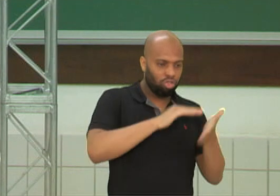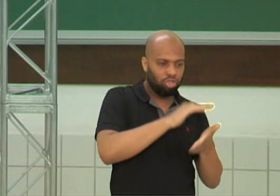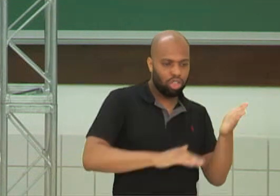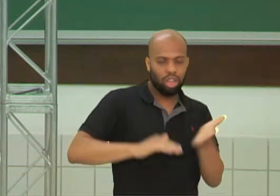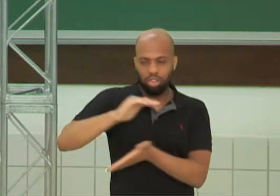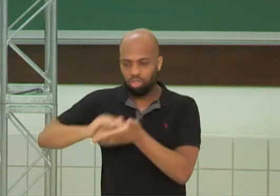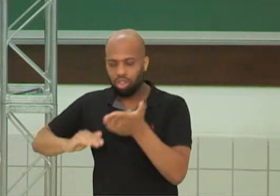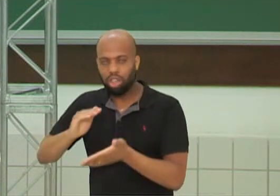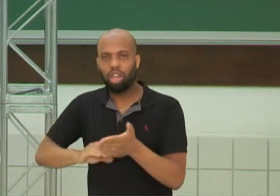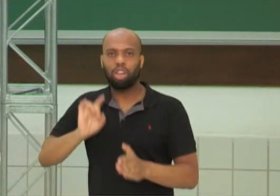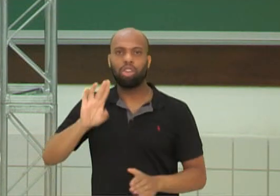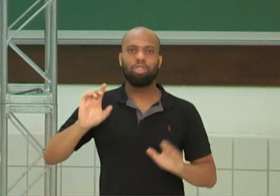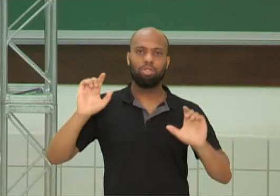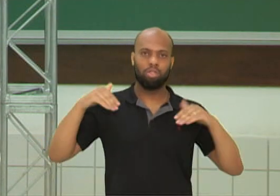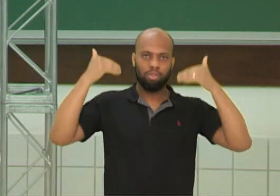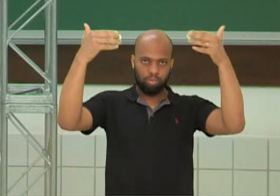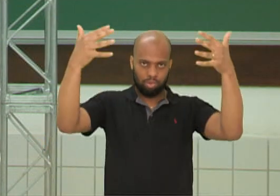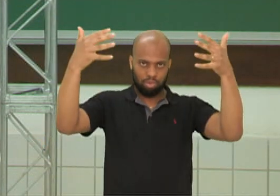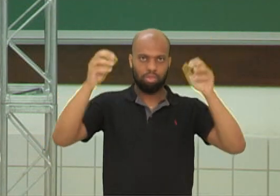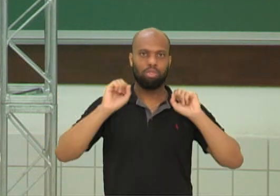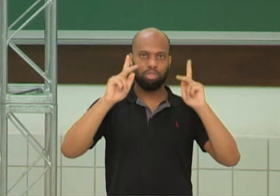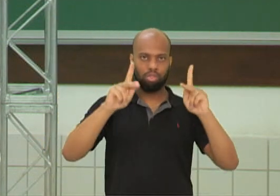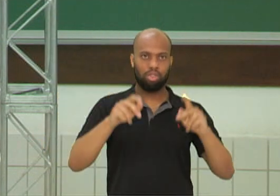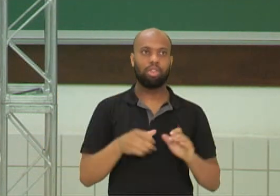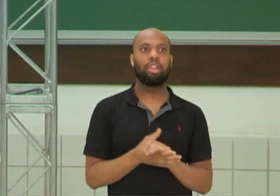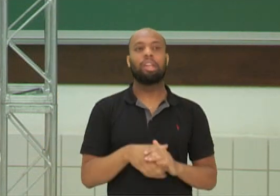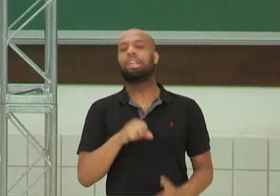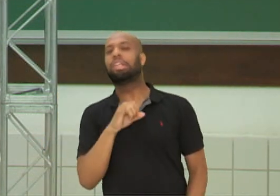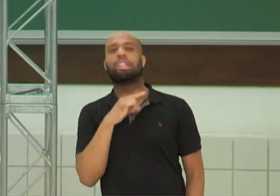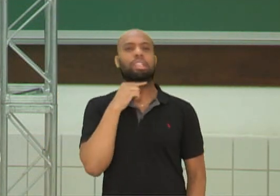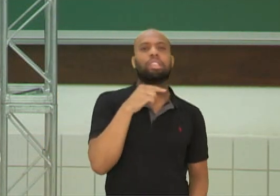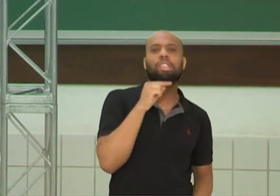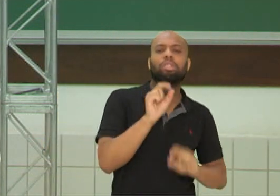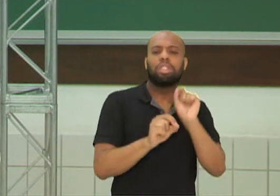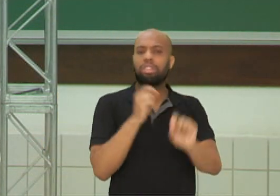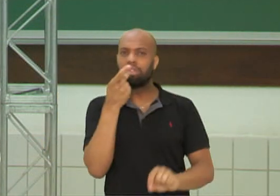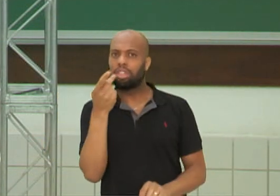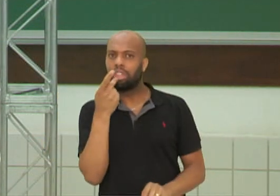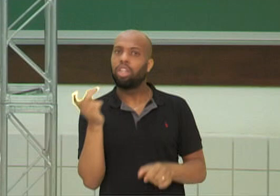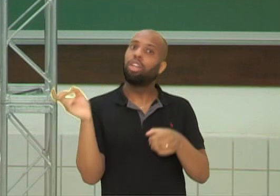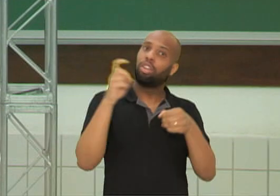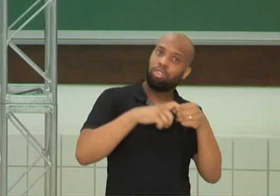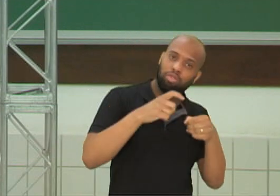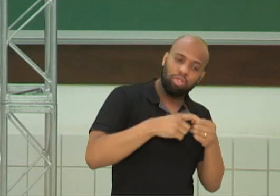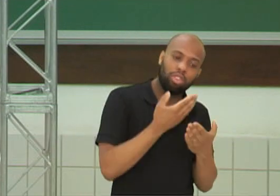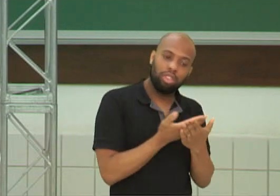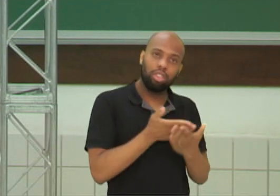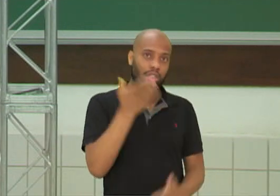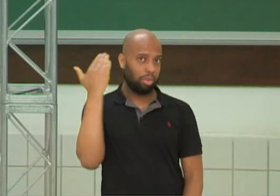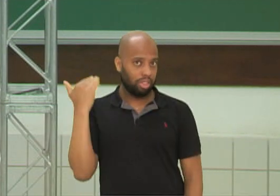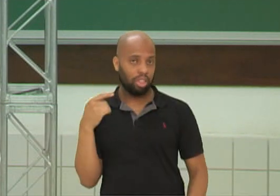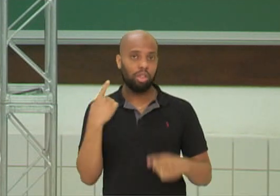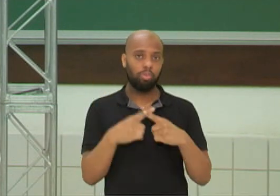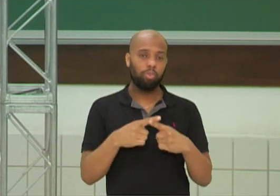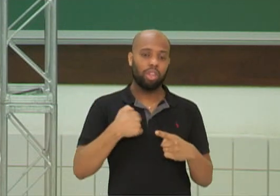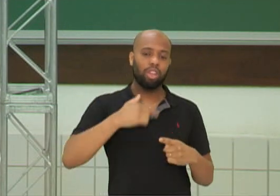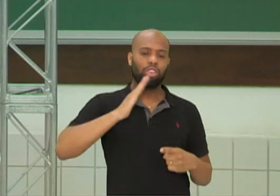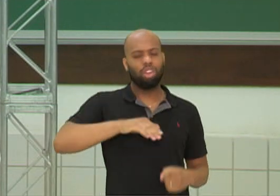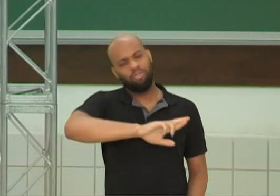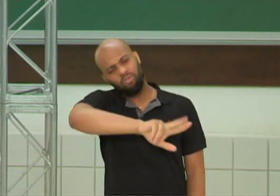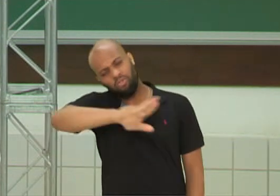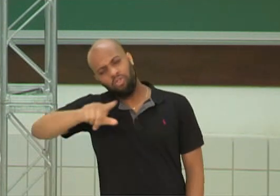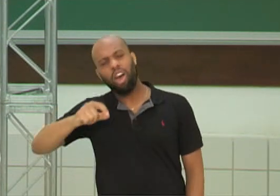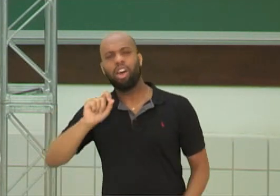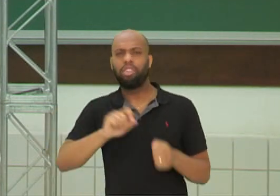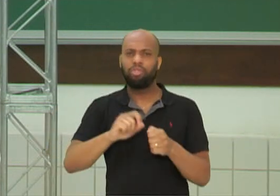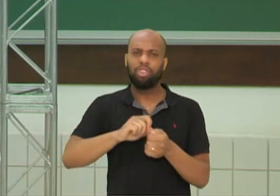trabalhar com os expoentes, certo? Se você está meio assim, professor, mas o que você está falando? Volta nas aulas anteriores, o professor já resolveu vários